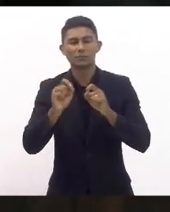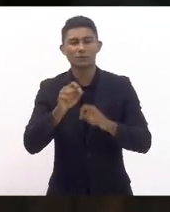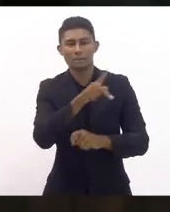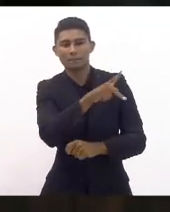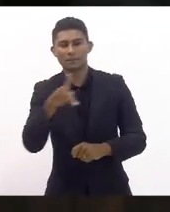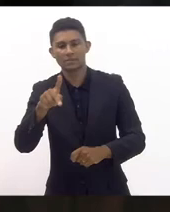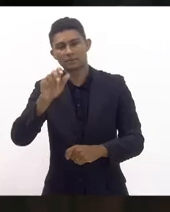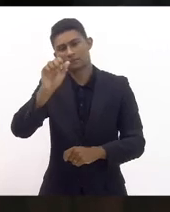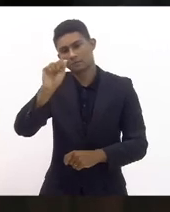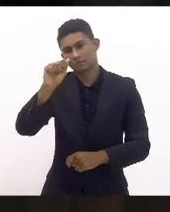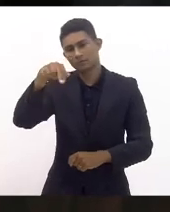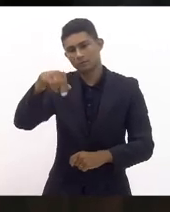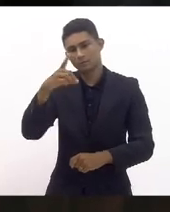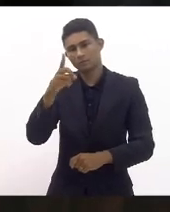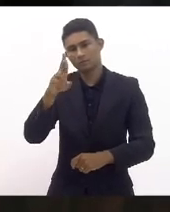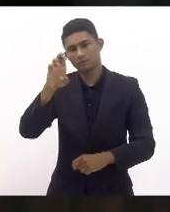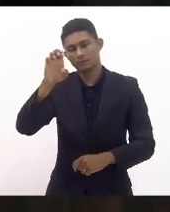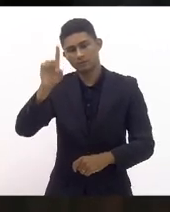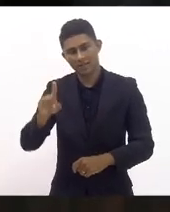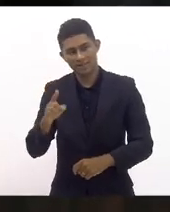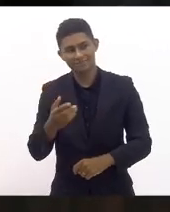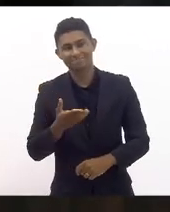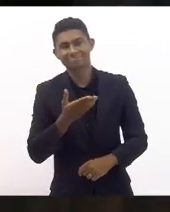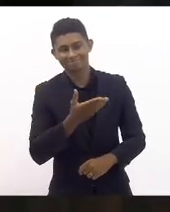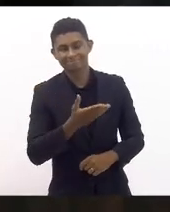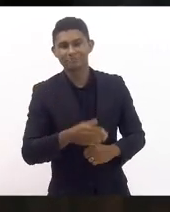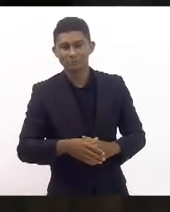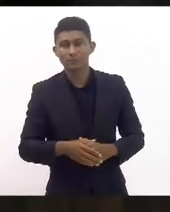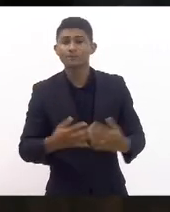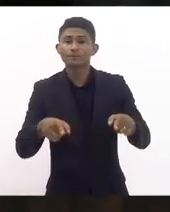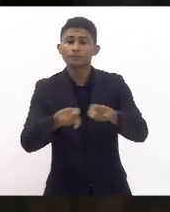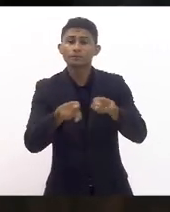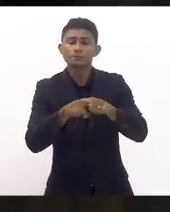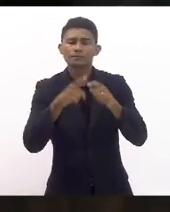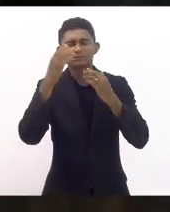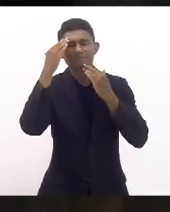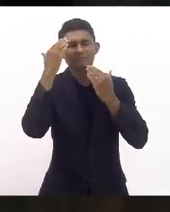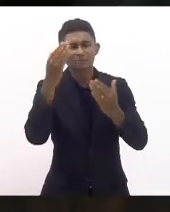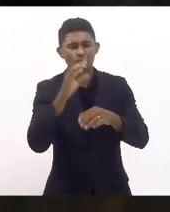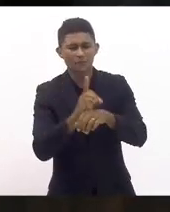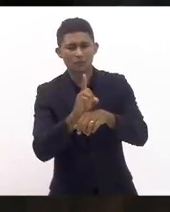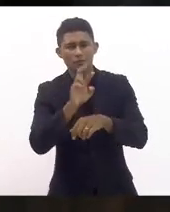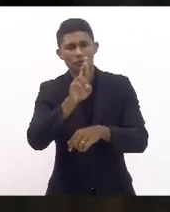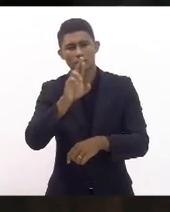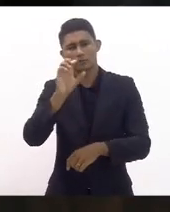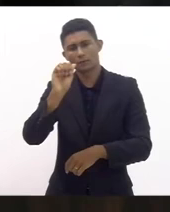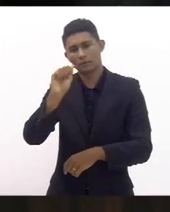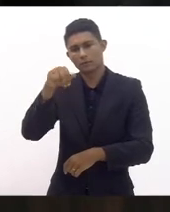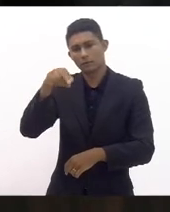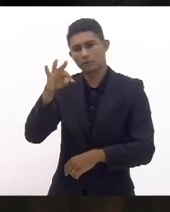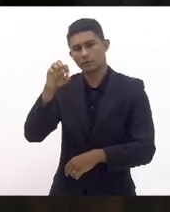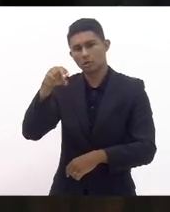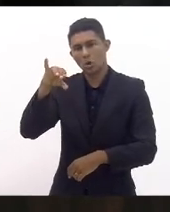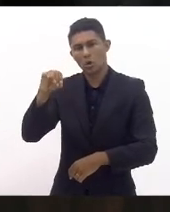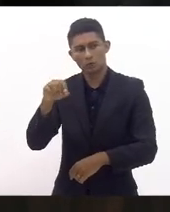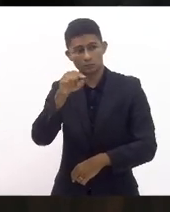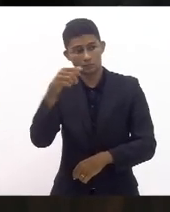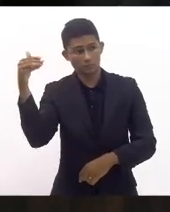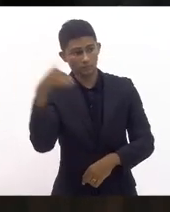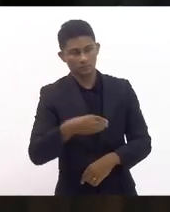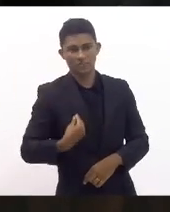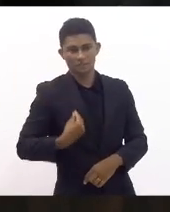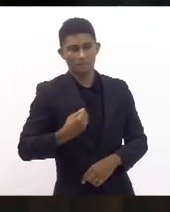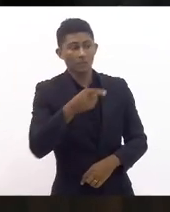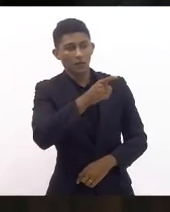André Siciliano, agradecer ao doutor Antônio, que está aqui nos prestigiando, o grande